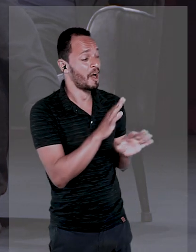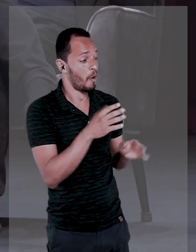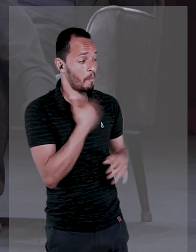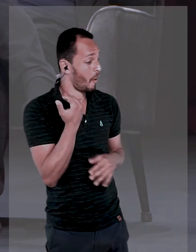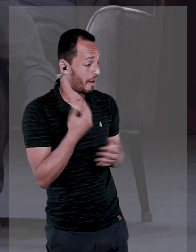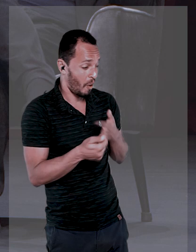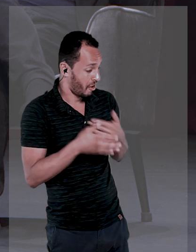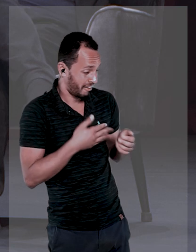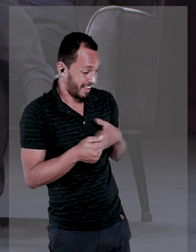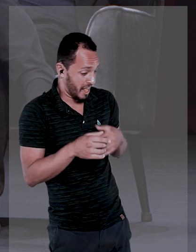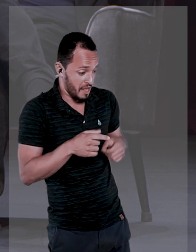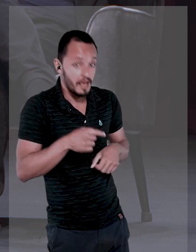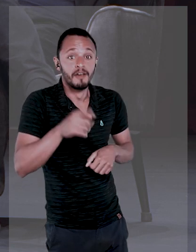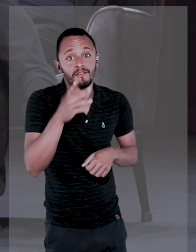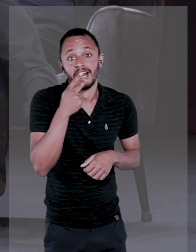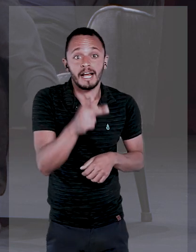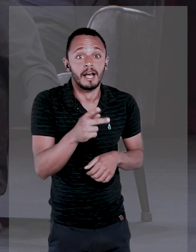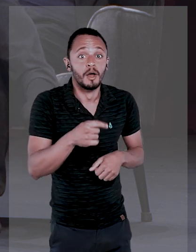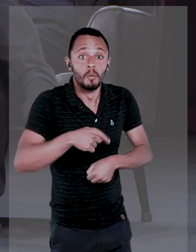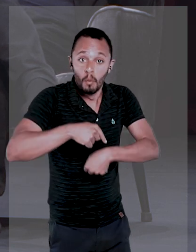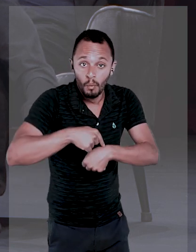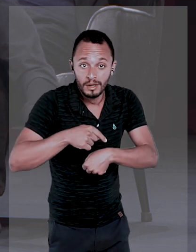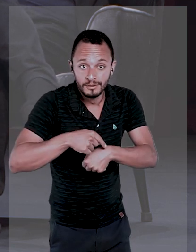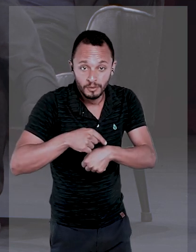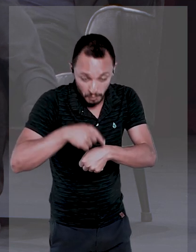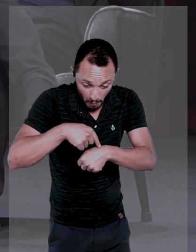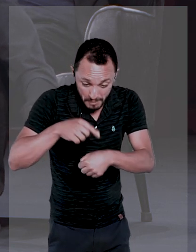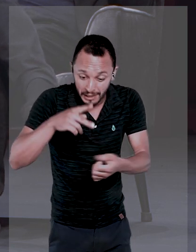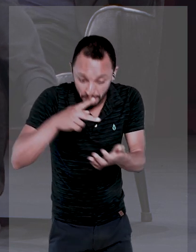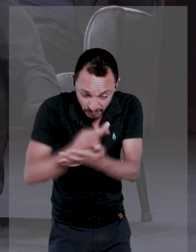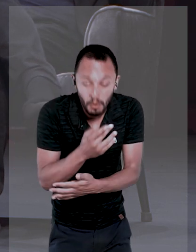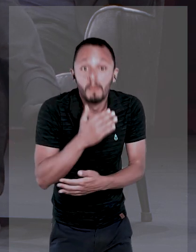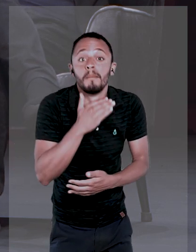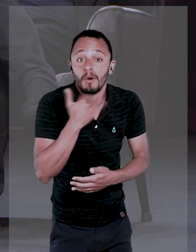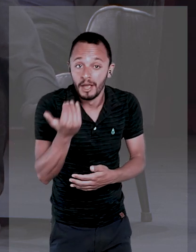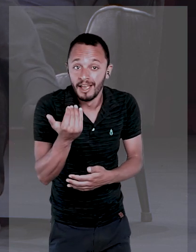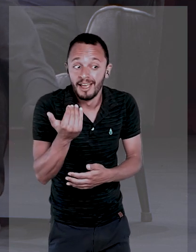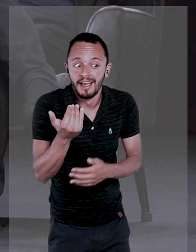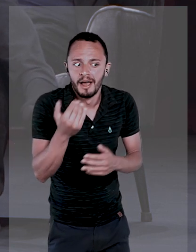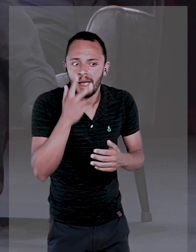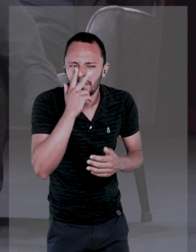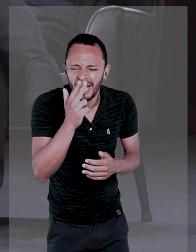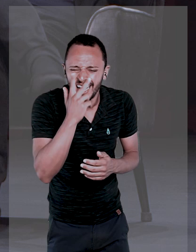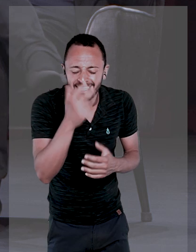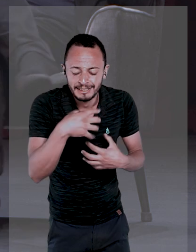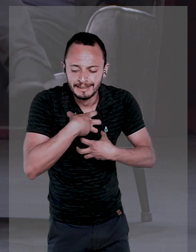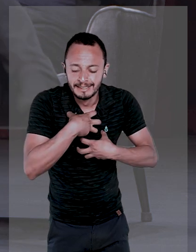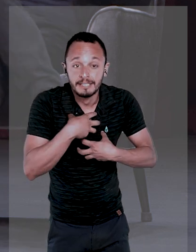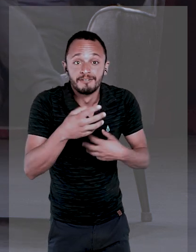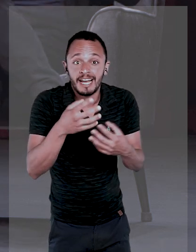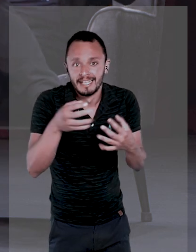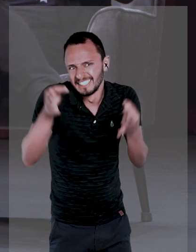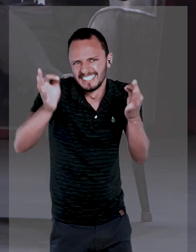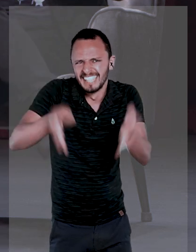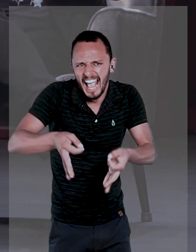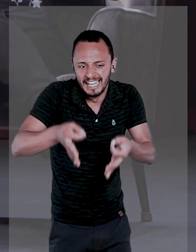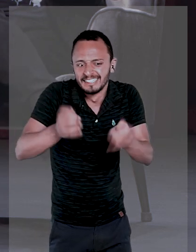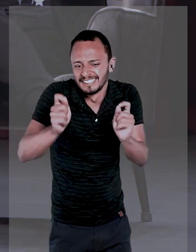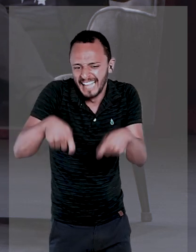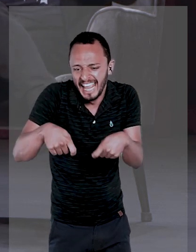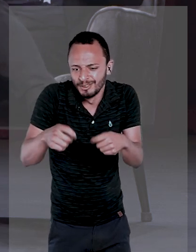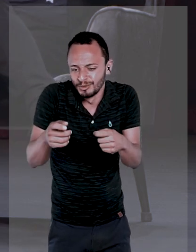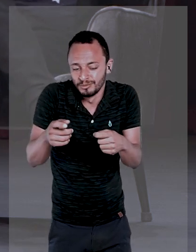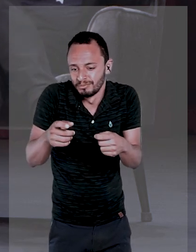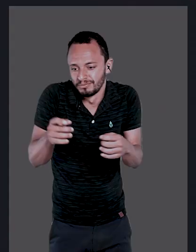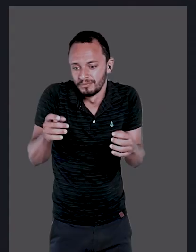hora. Ontem, não, hoje não é querer morrer a qualquer hora. Eu acho que quando eu morrer vai dar certo. Não sei se isso faz sentido para muita gente,